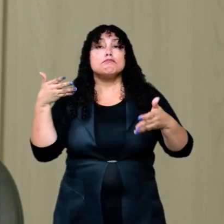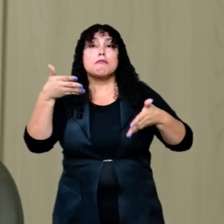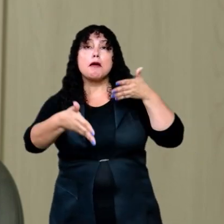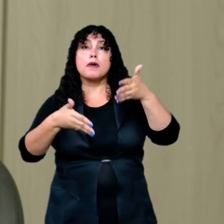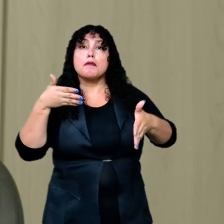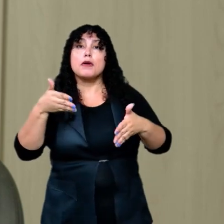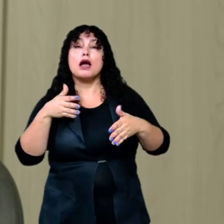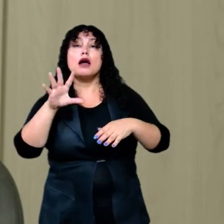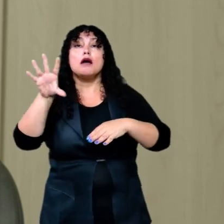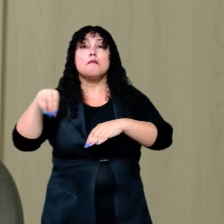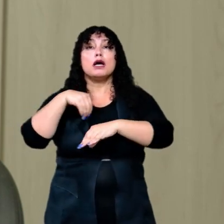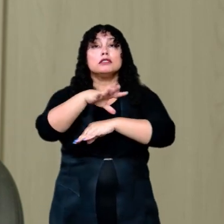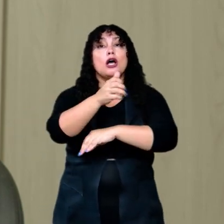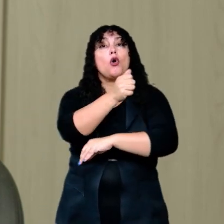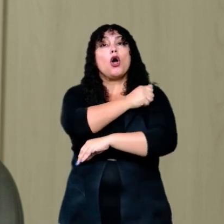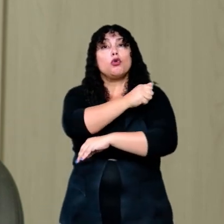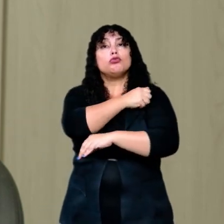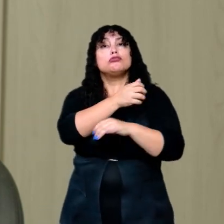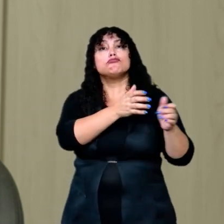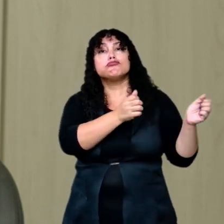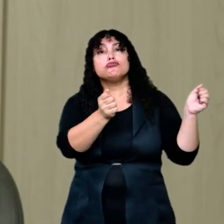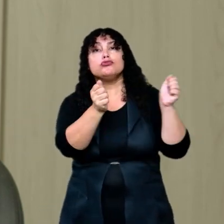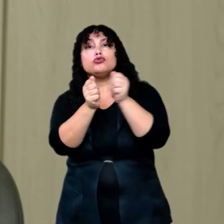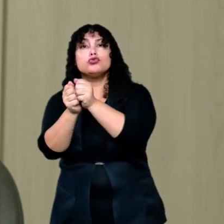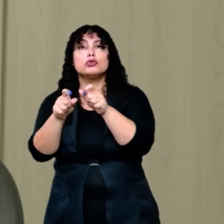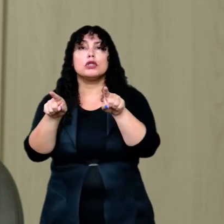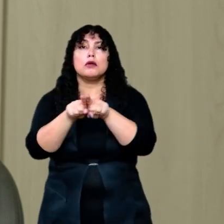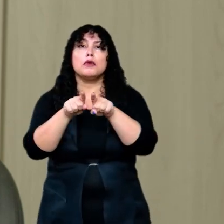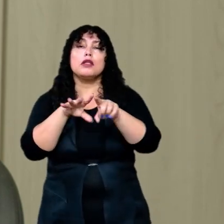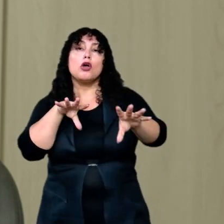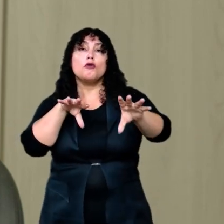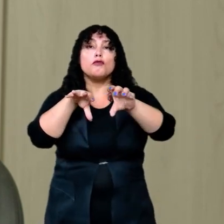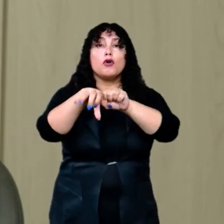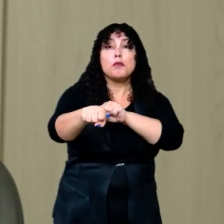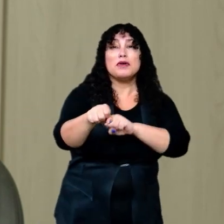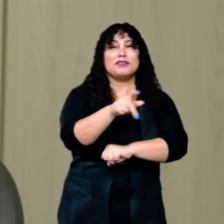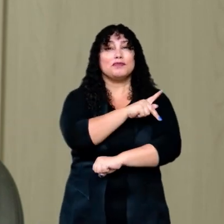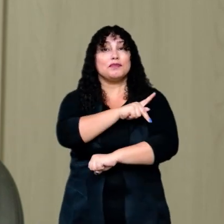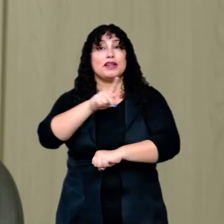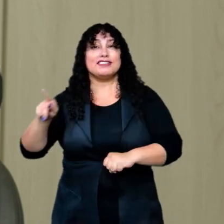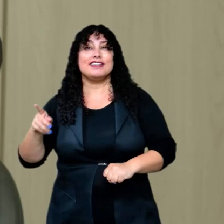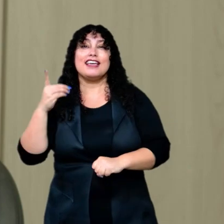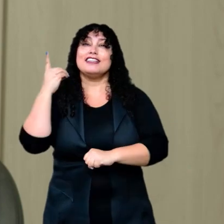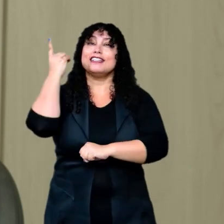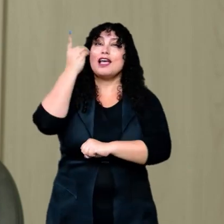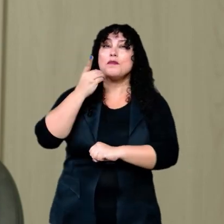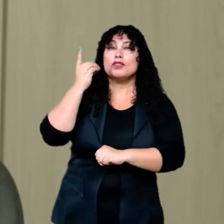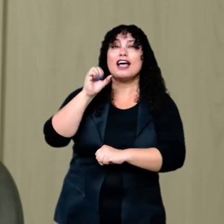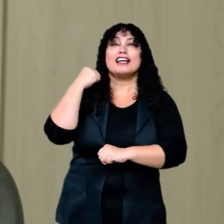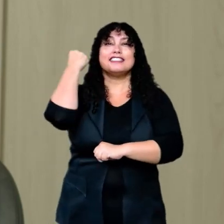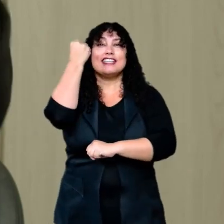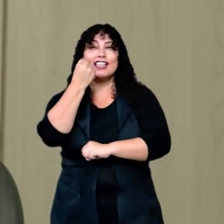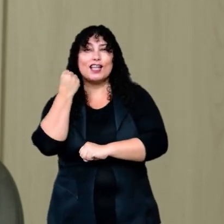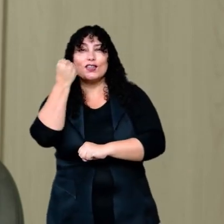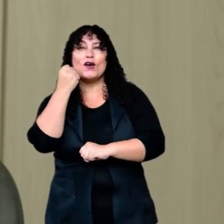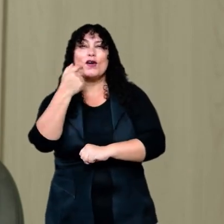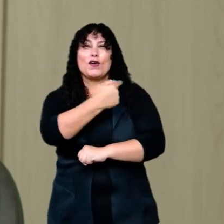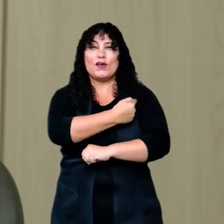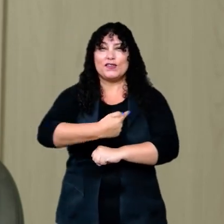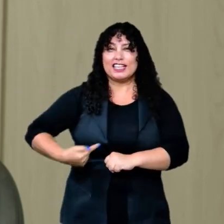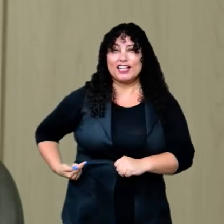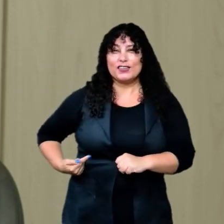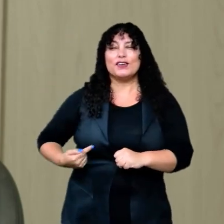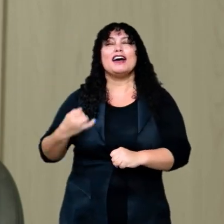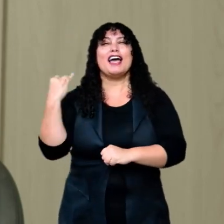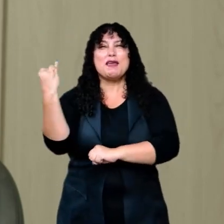levando nossos estudantes para participarem disso. A gente está formando os futuros presidentes, deputados, senadores, Exatamente. governadores.